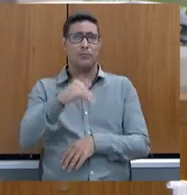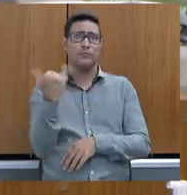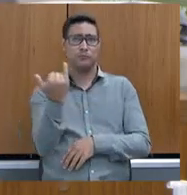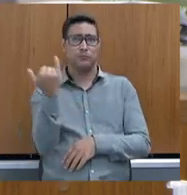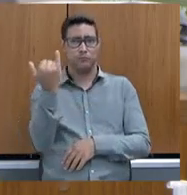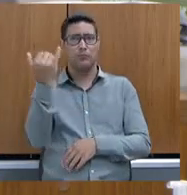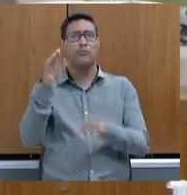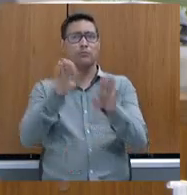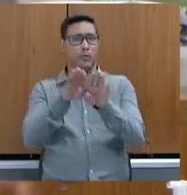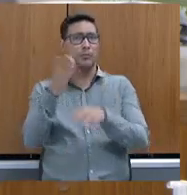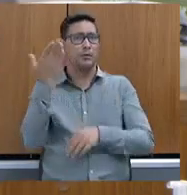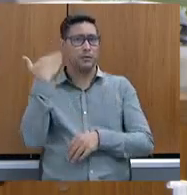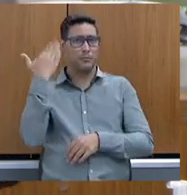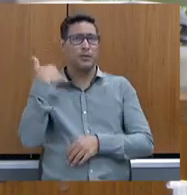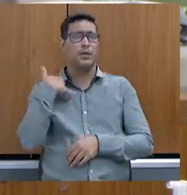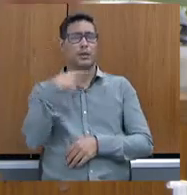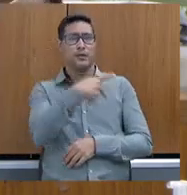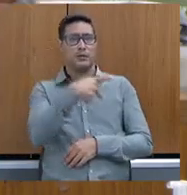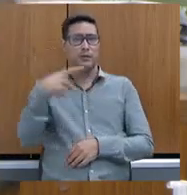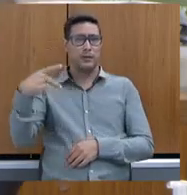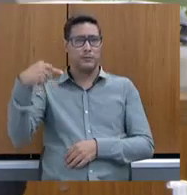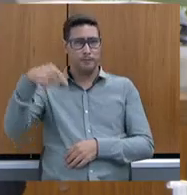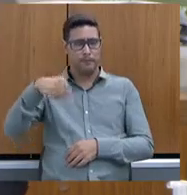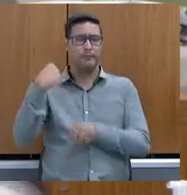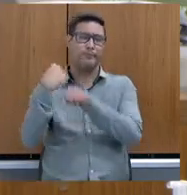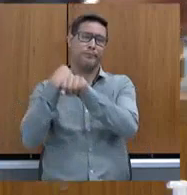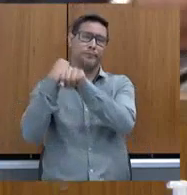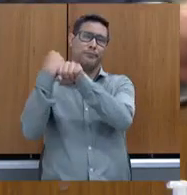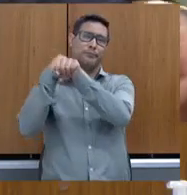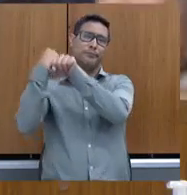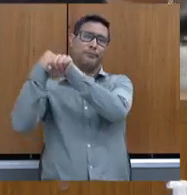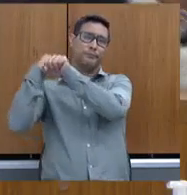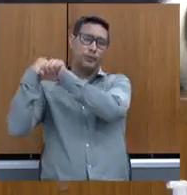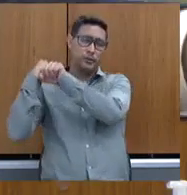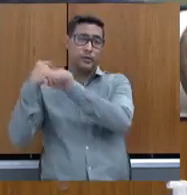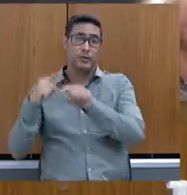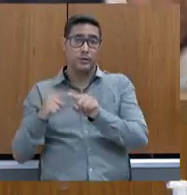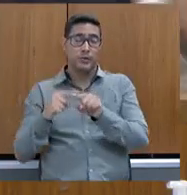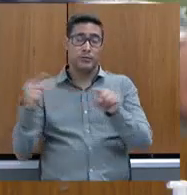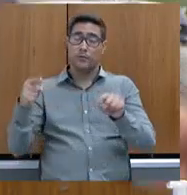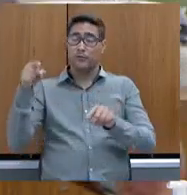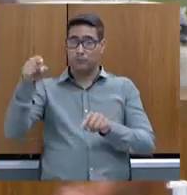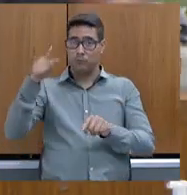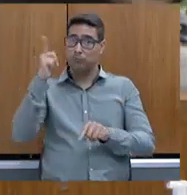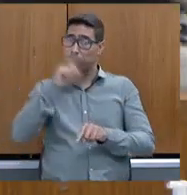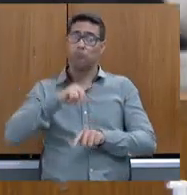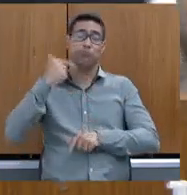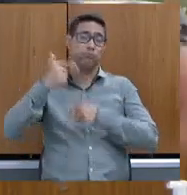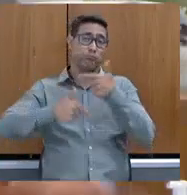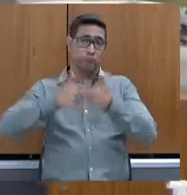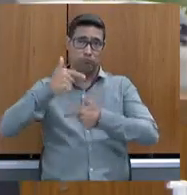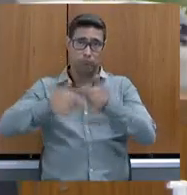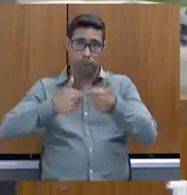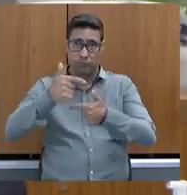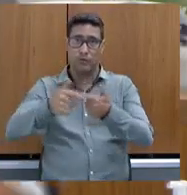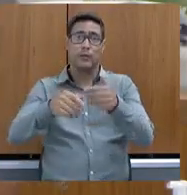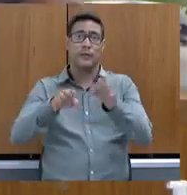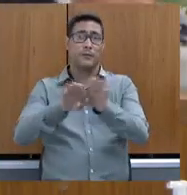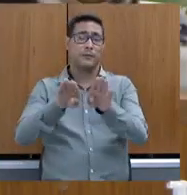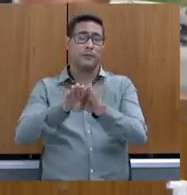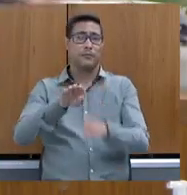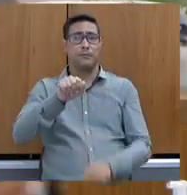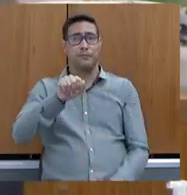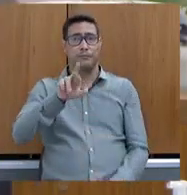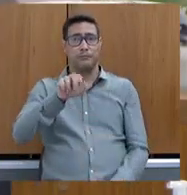já fui Presidente também desta comissão por longos anos e vossa excelência conseguiu no seu trabalho da nossa querida Araxá